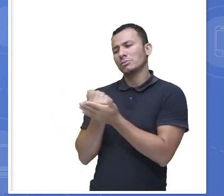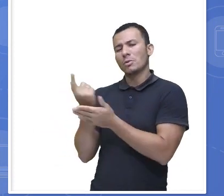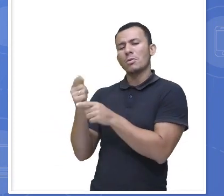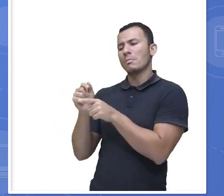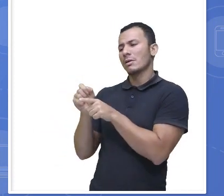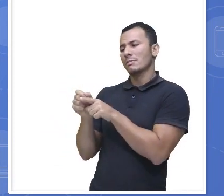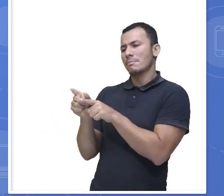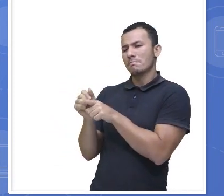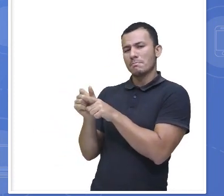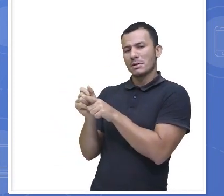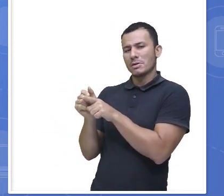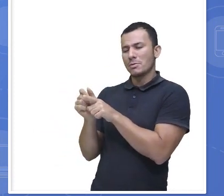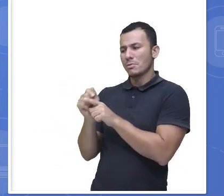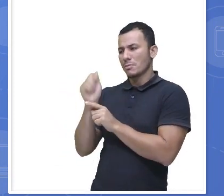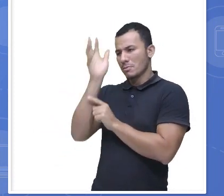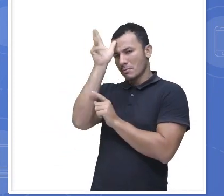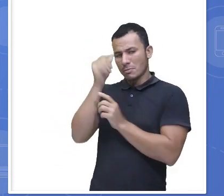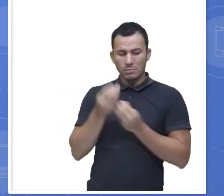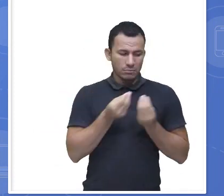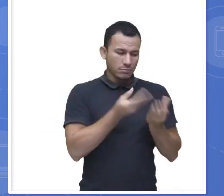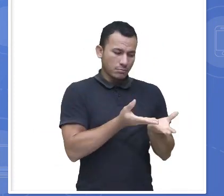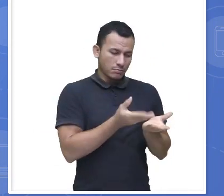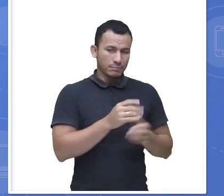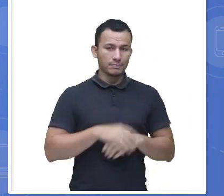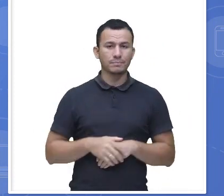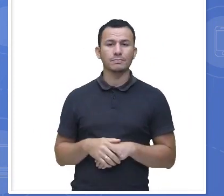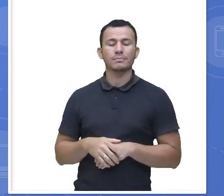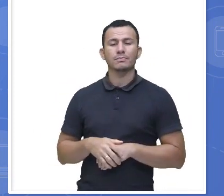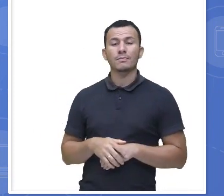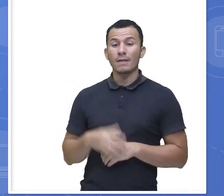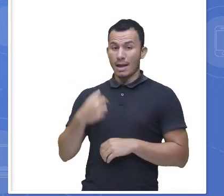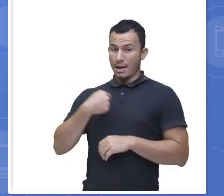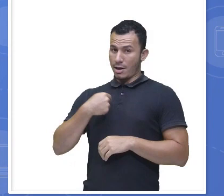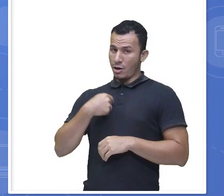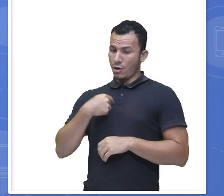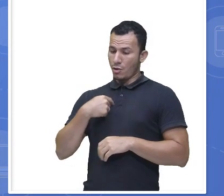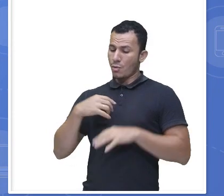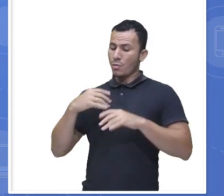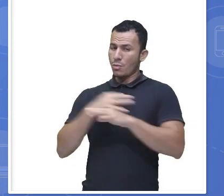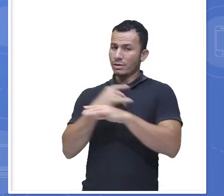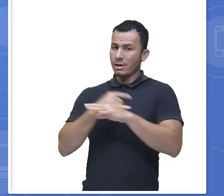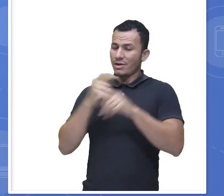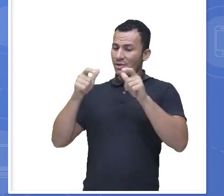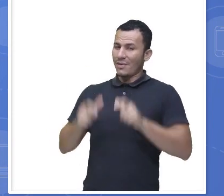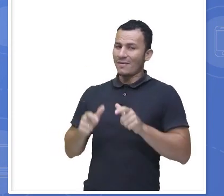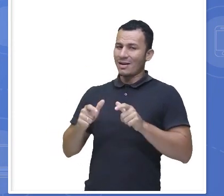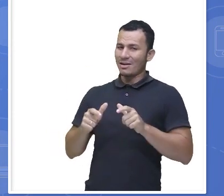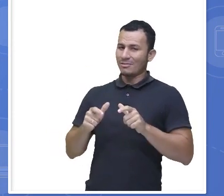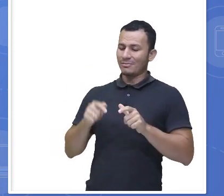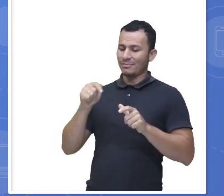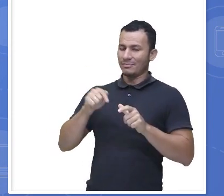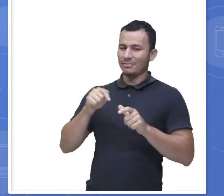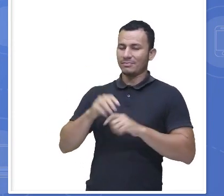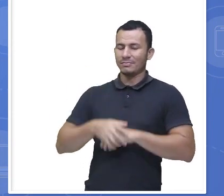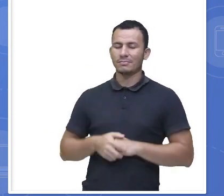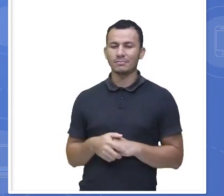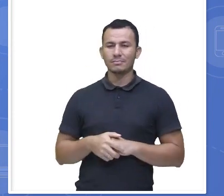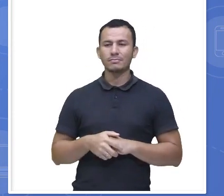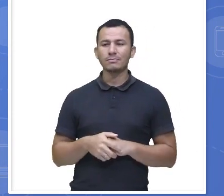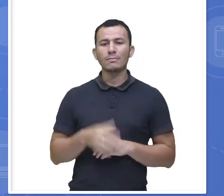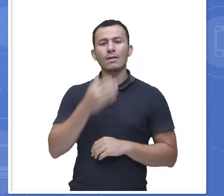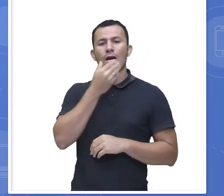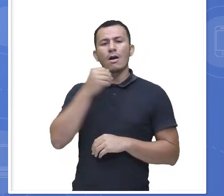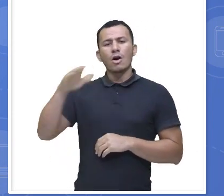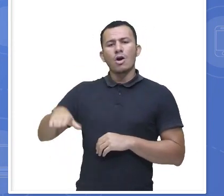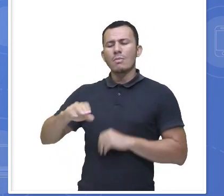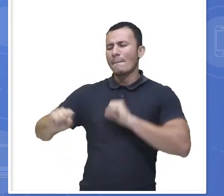as galinhas. Eu, personagem, né? Está onde? Da cidade, já localizou o lugar. Quando um garoto